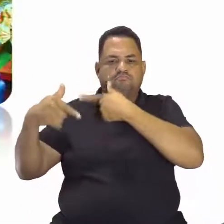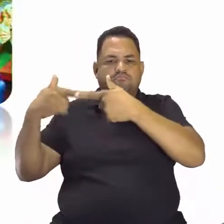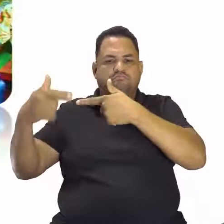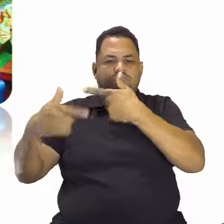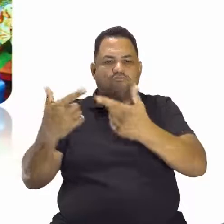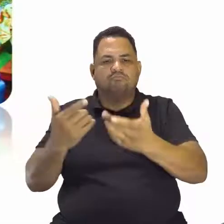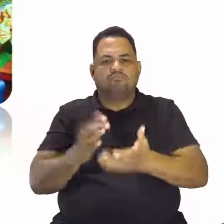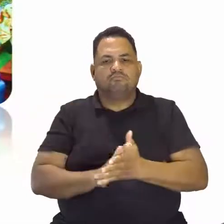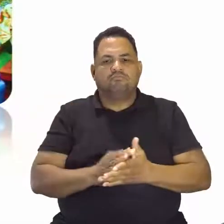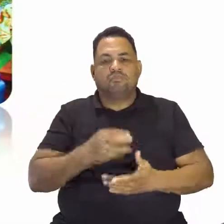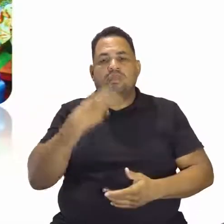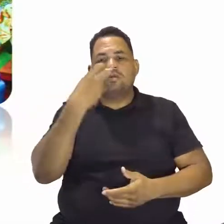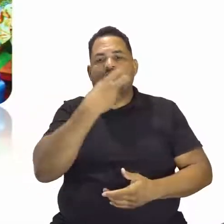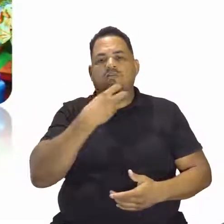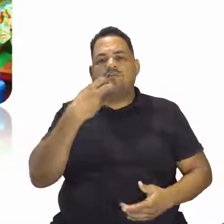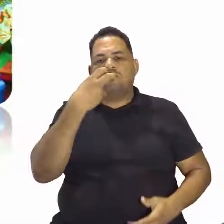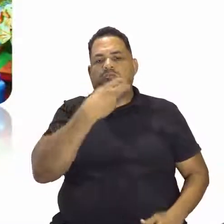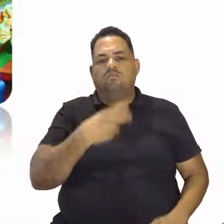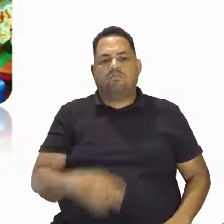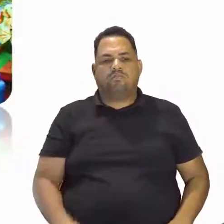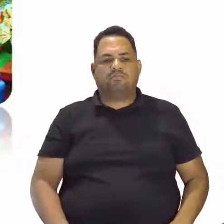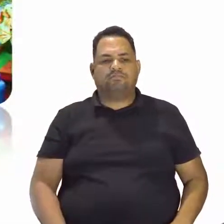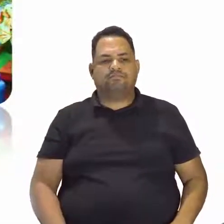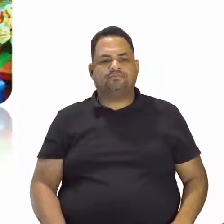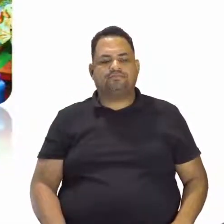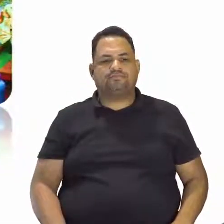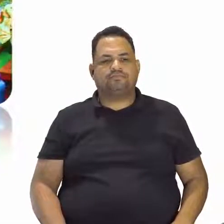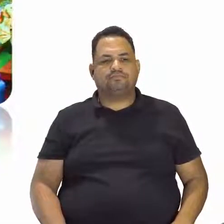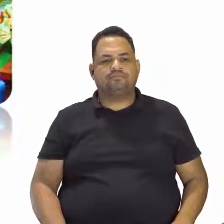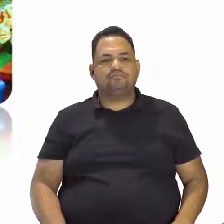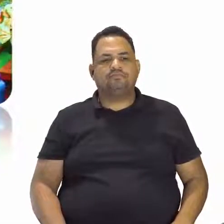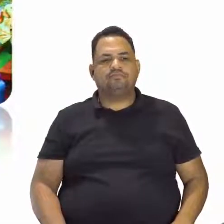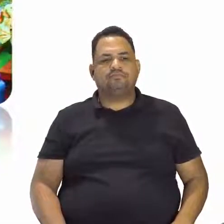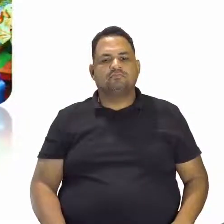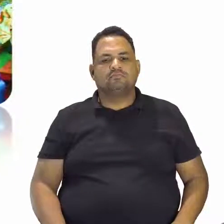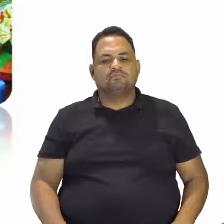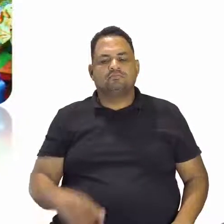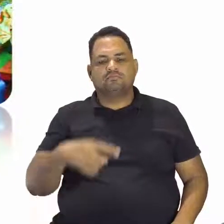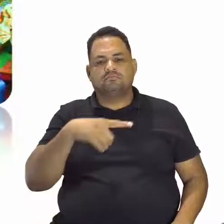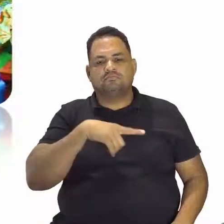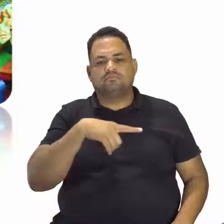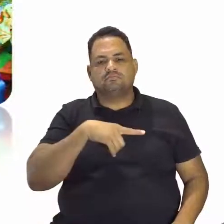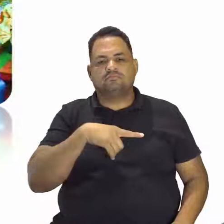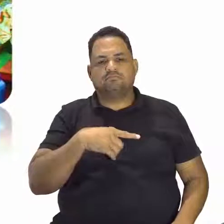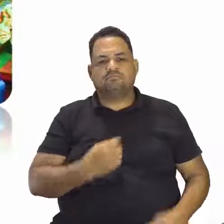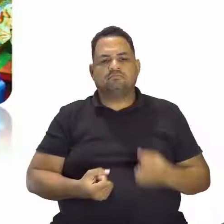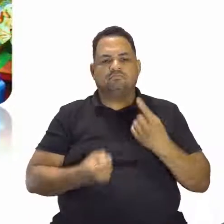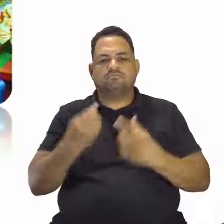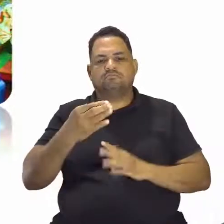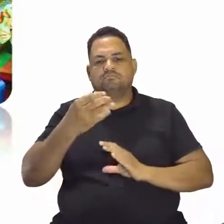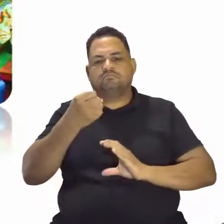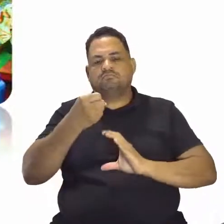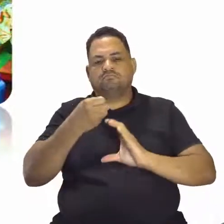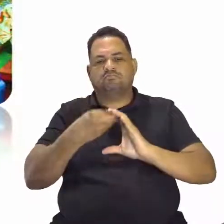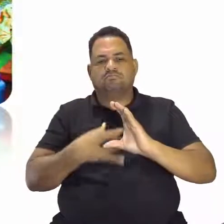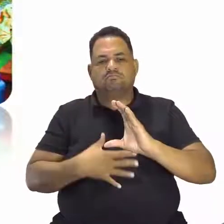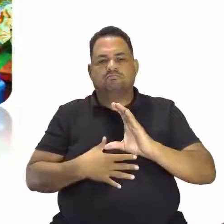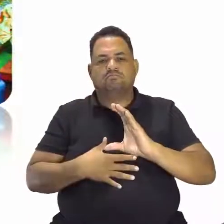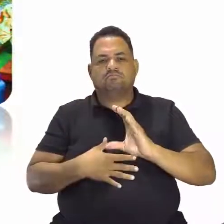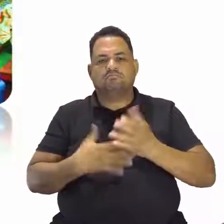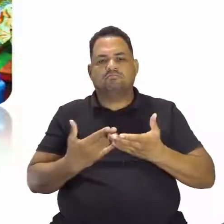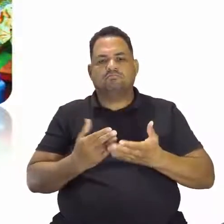pela oralidade, né, gente? E aí a gente trouxe, né? Nós trouxemos algumas características comuns